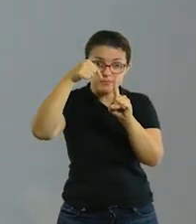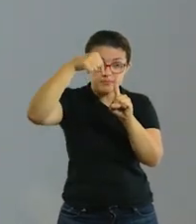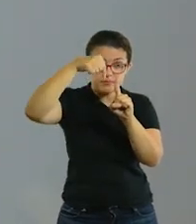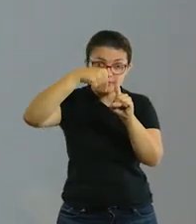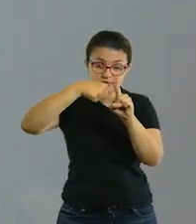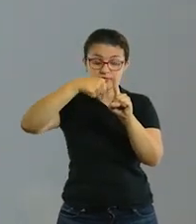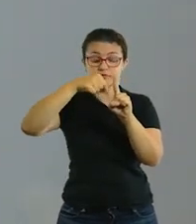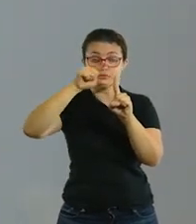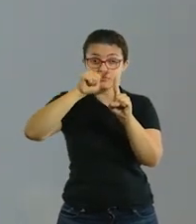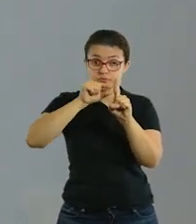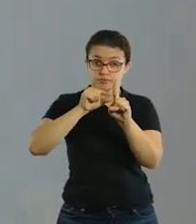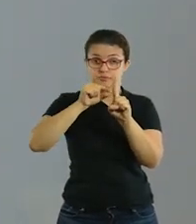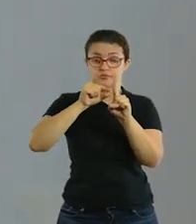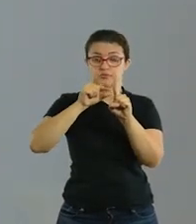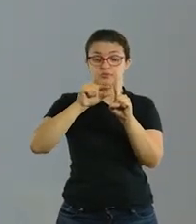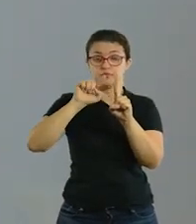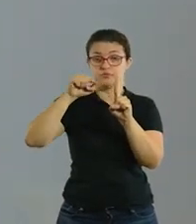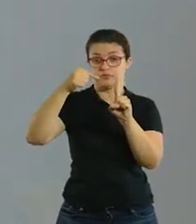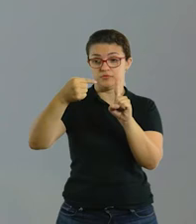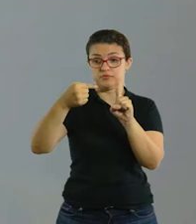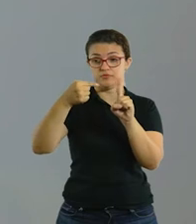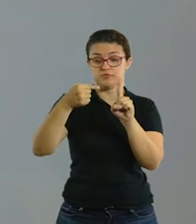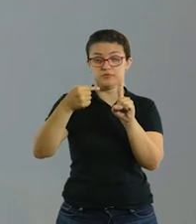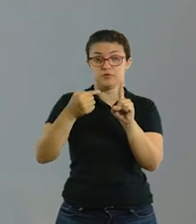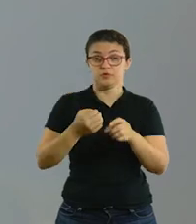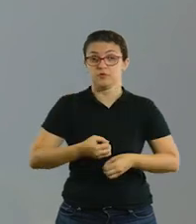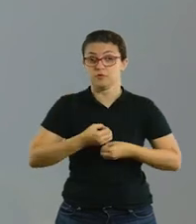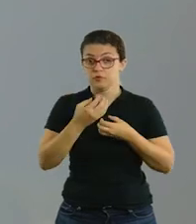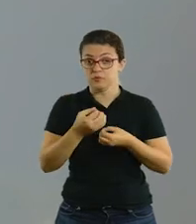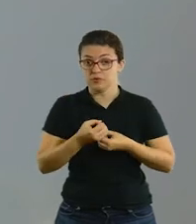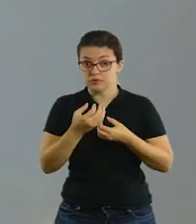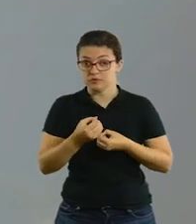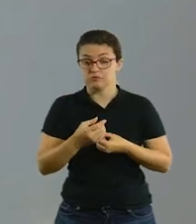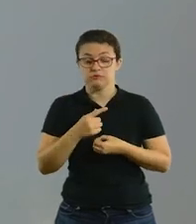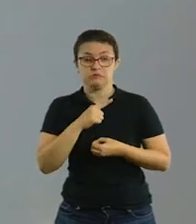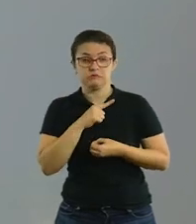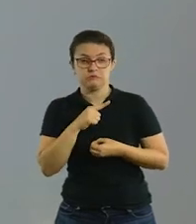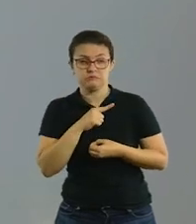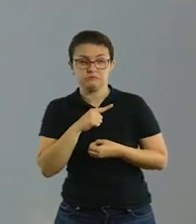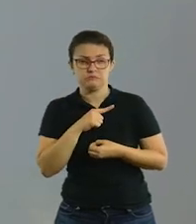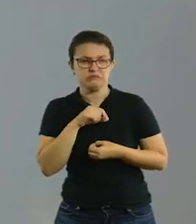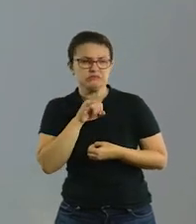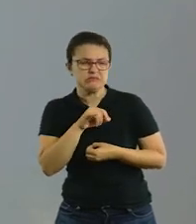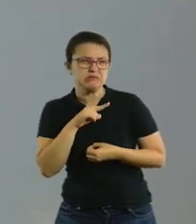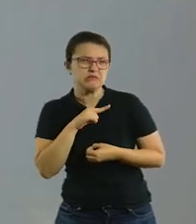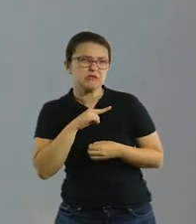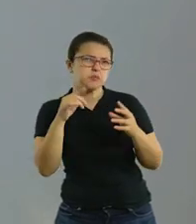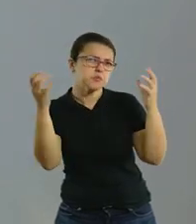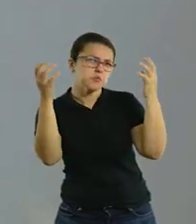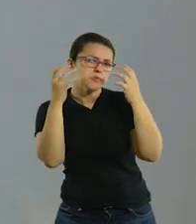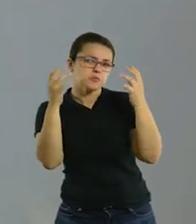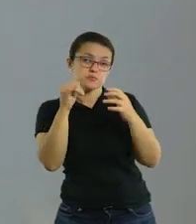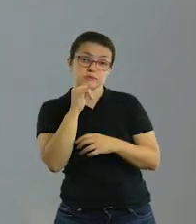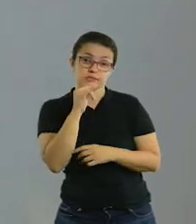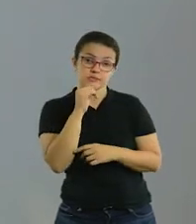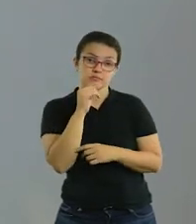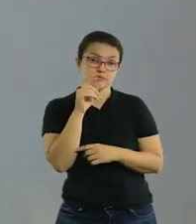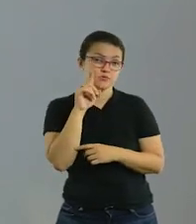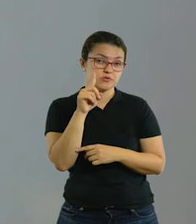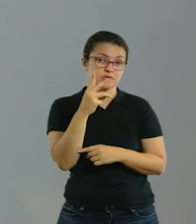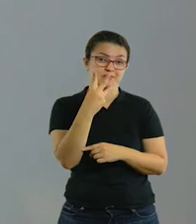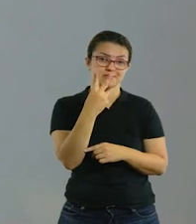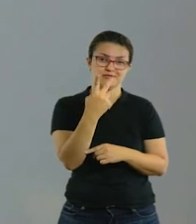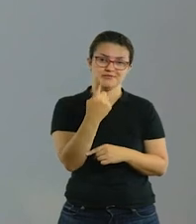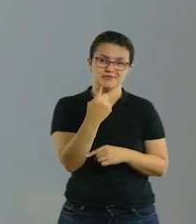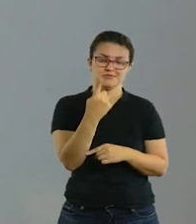para baixo, ok? Depois, coloca a informação se tem possibilidade de chuva nesse dia. Por exemplo, aqui no dia 31, tem